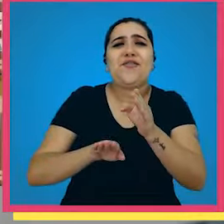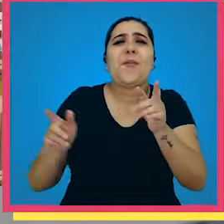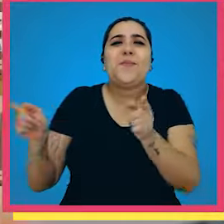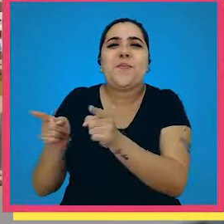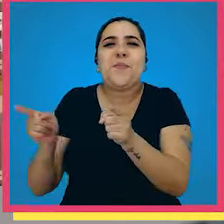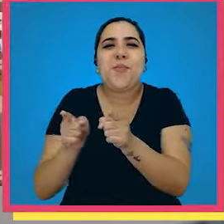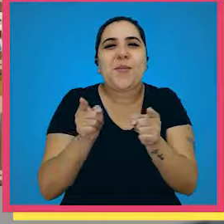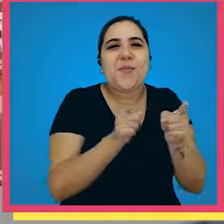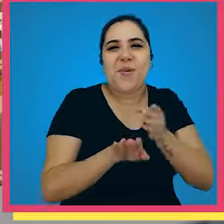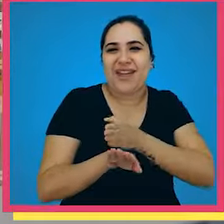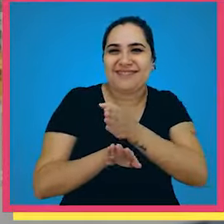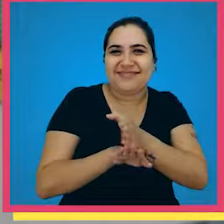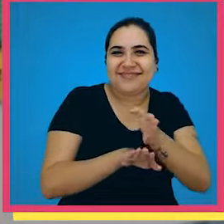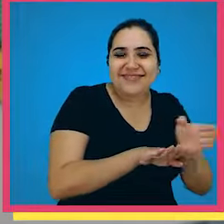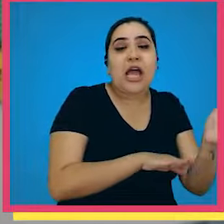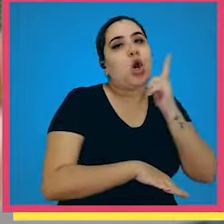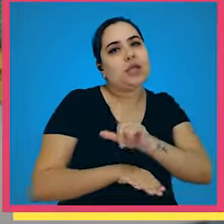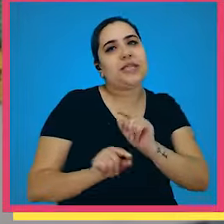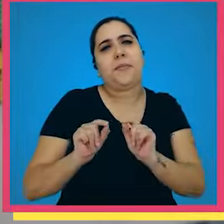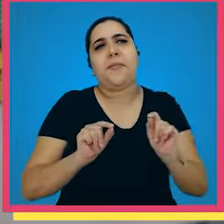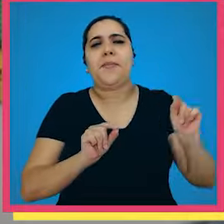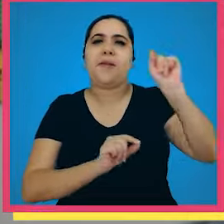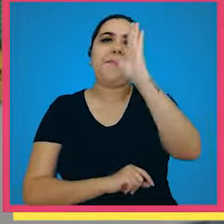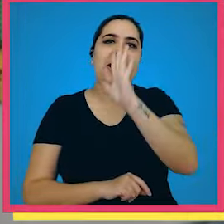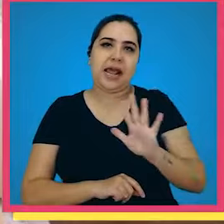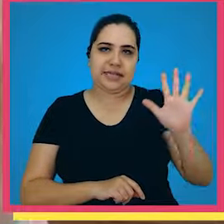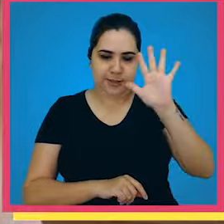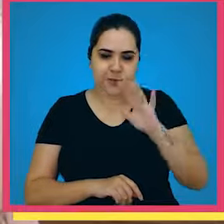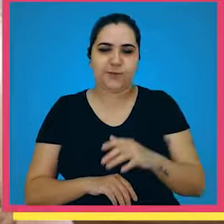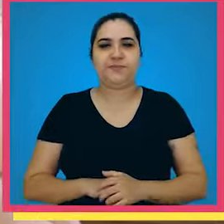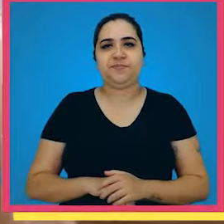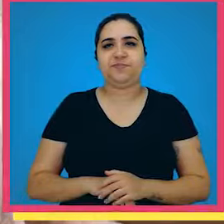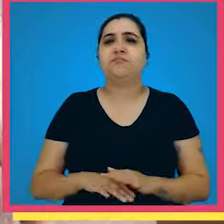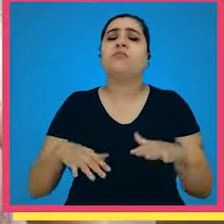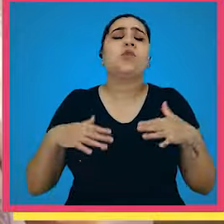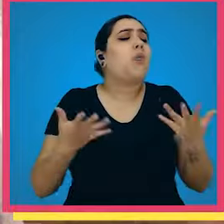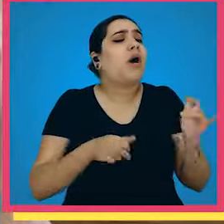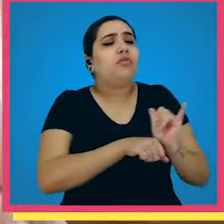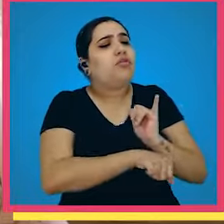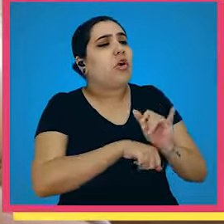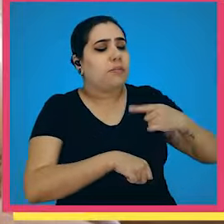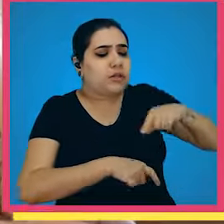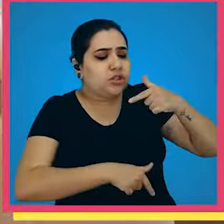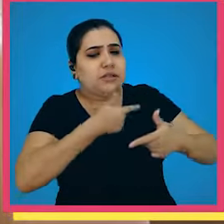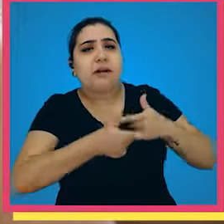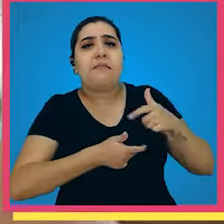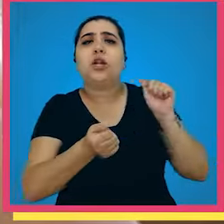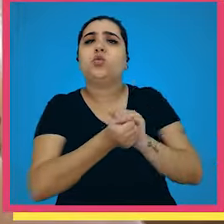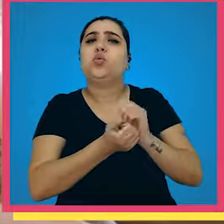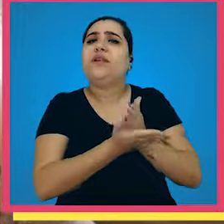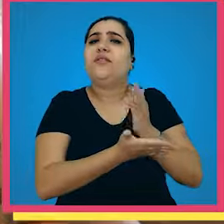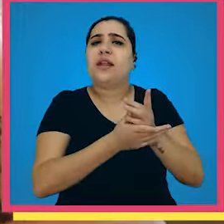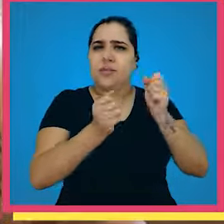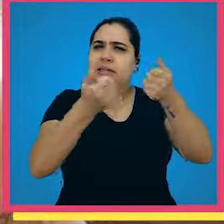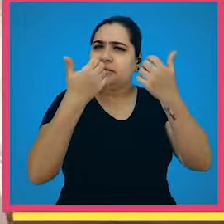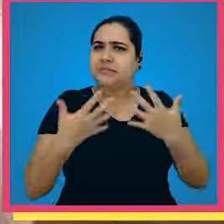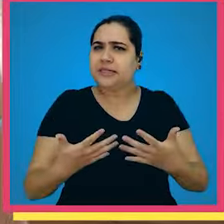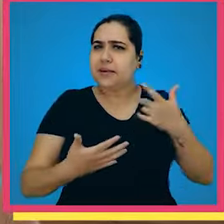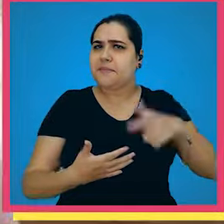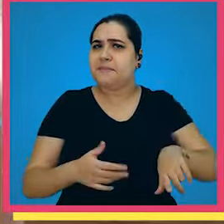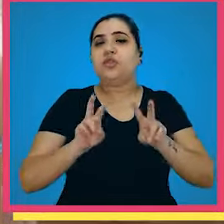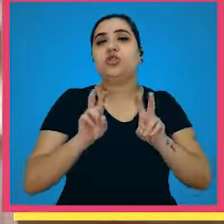pequenininhas, ele consegue e a gente chega com isso no Brasil todo. E quais são as formas com as quais a gente trabalha com as livrarias? Você